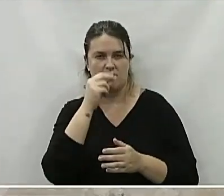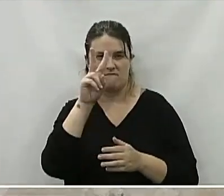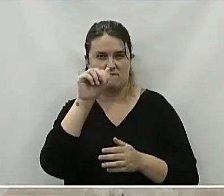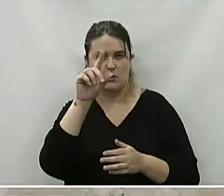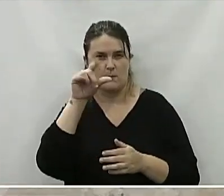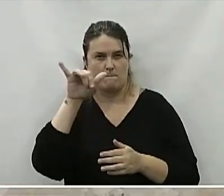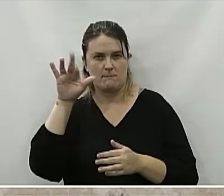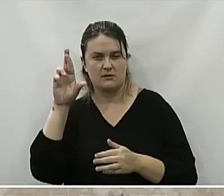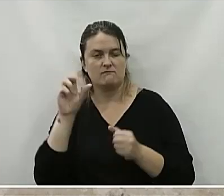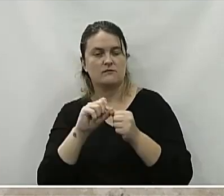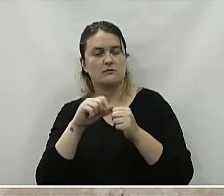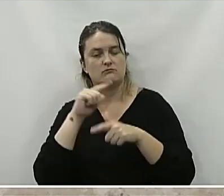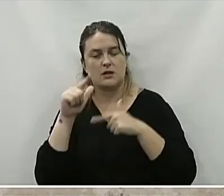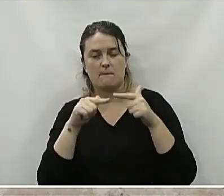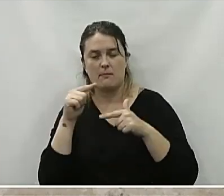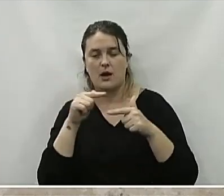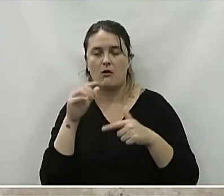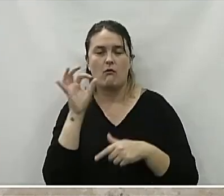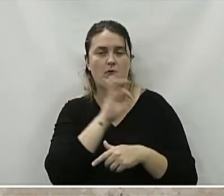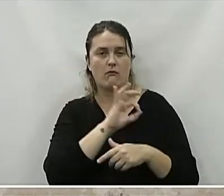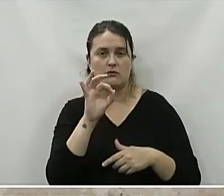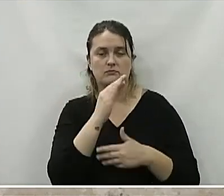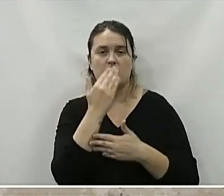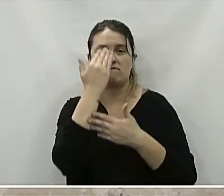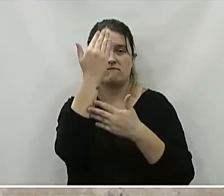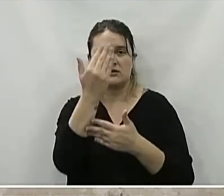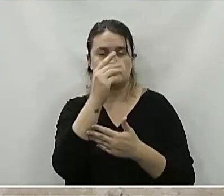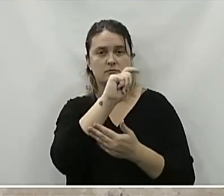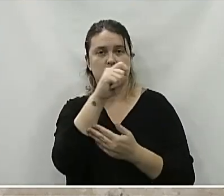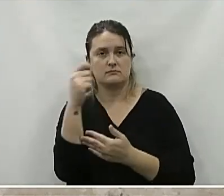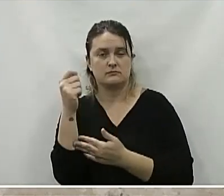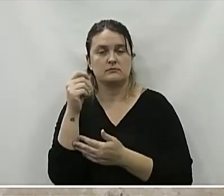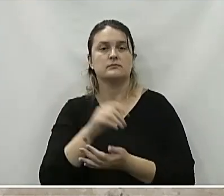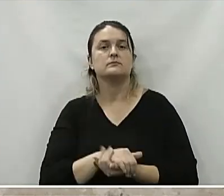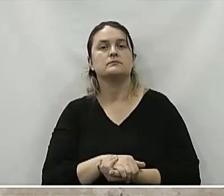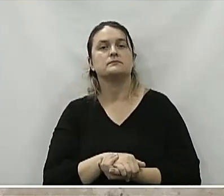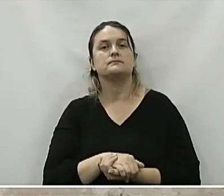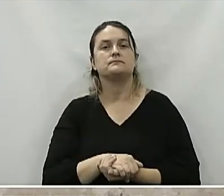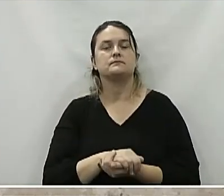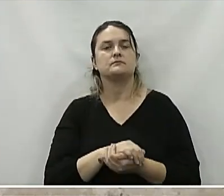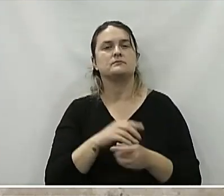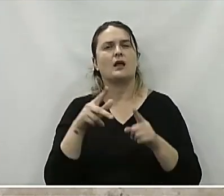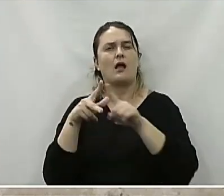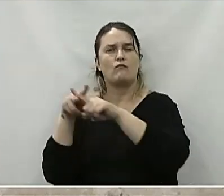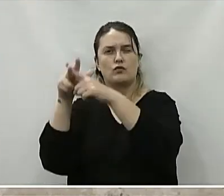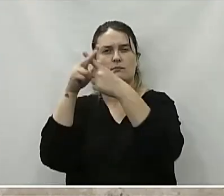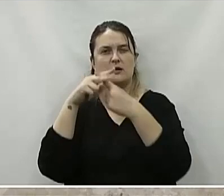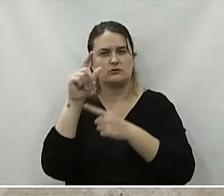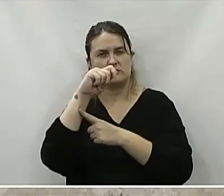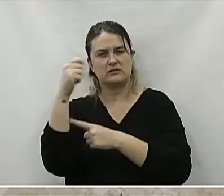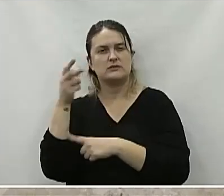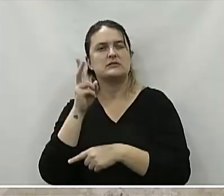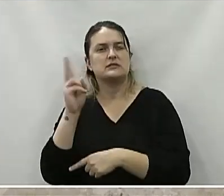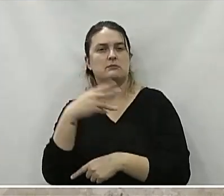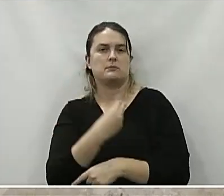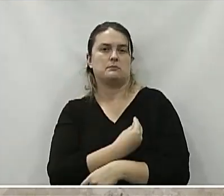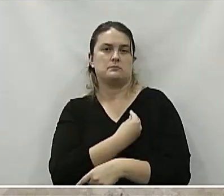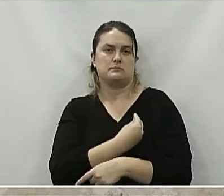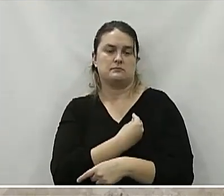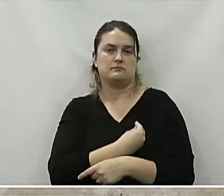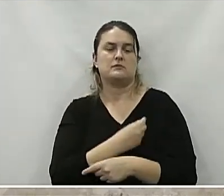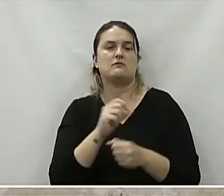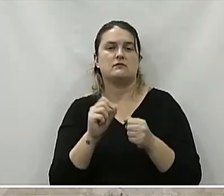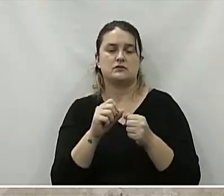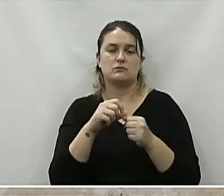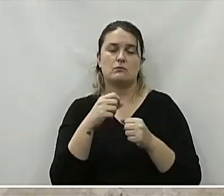tem desempenhado um trabalho à frente da associação, desde o momento que assumiu a reforma da associação, sempre está presente por ali, fazendo um